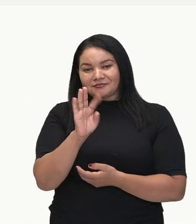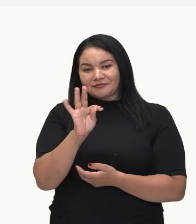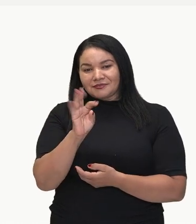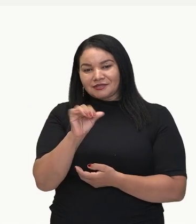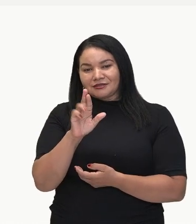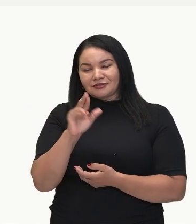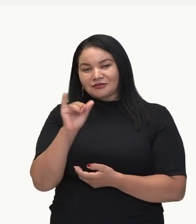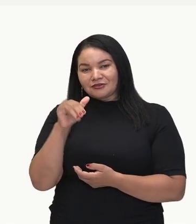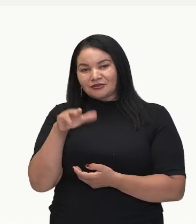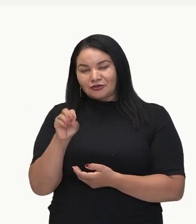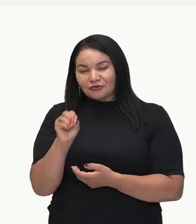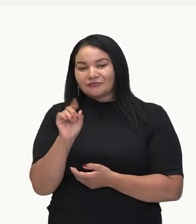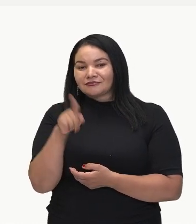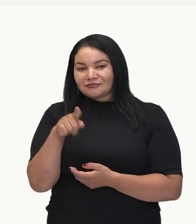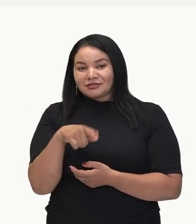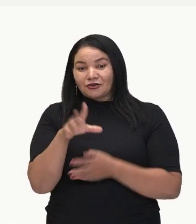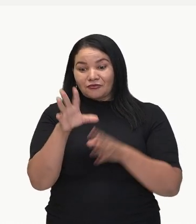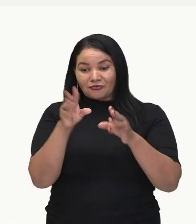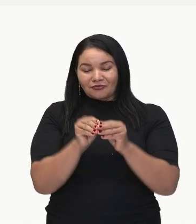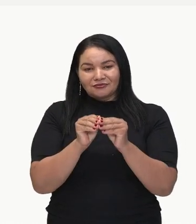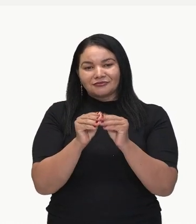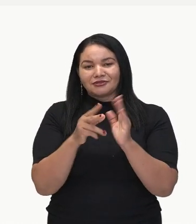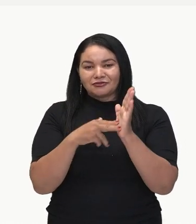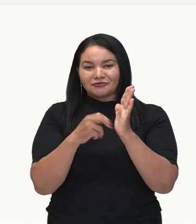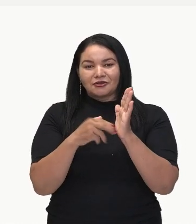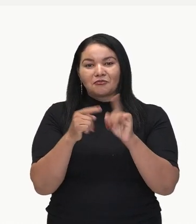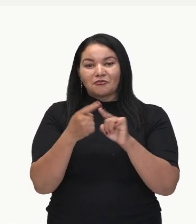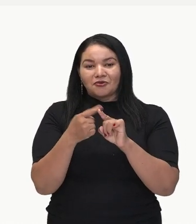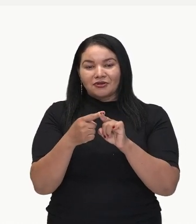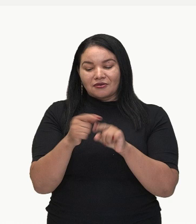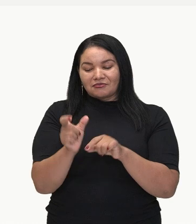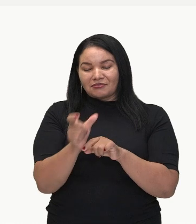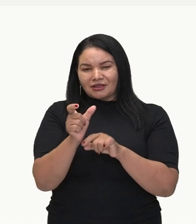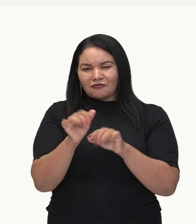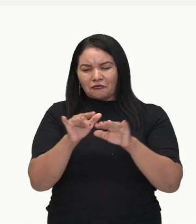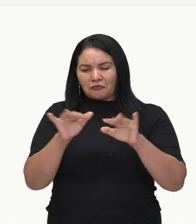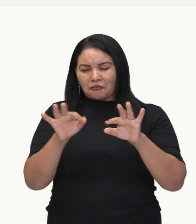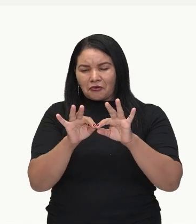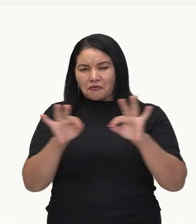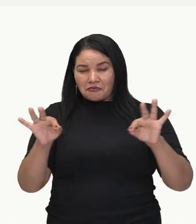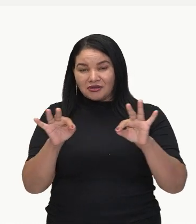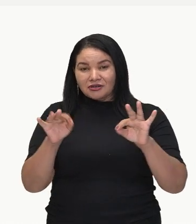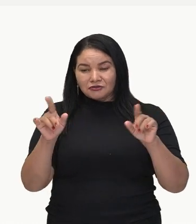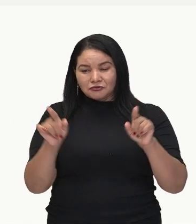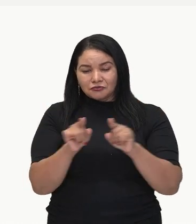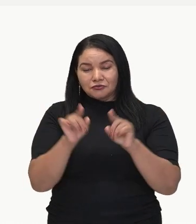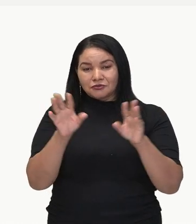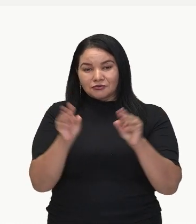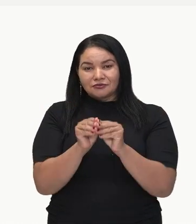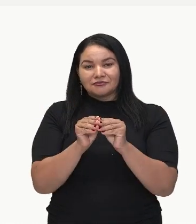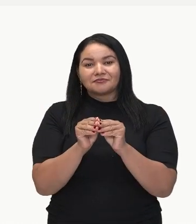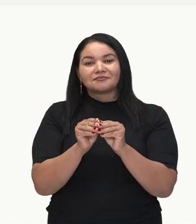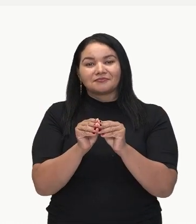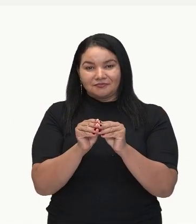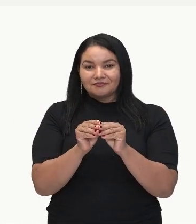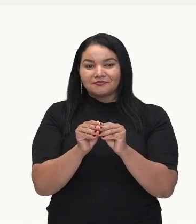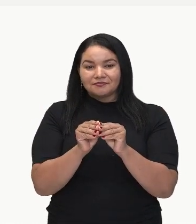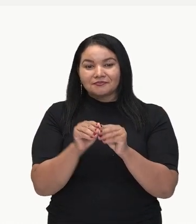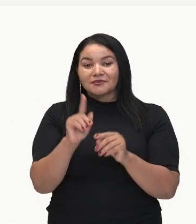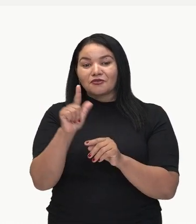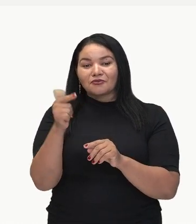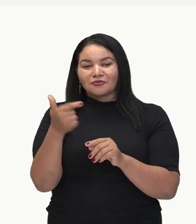abreviação vocabular, consiste na redução de uma determinada palavra. Outra